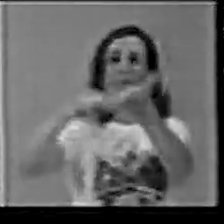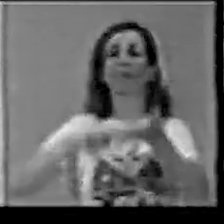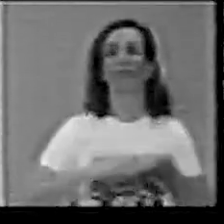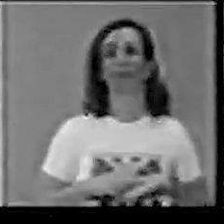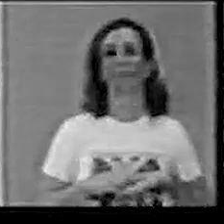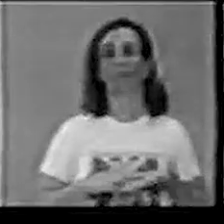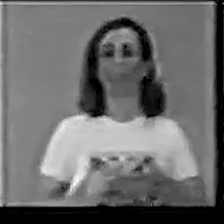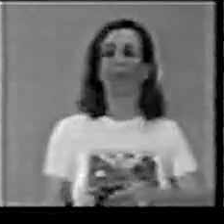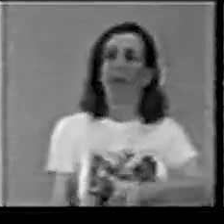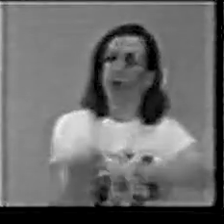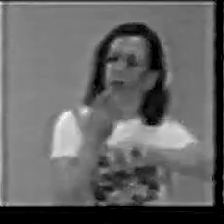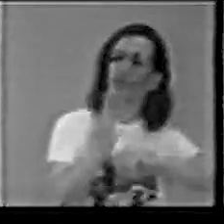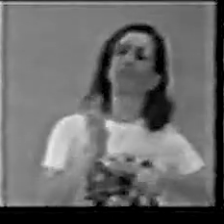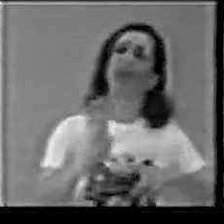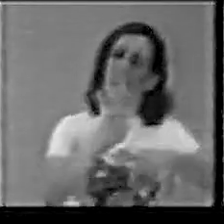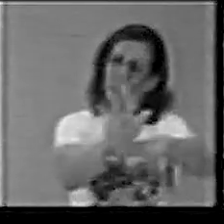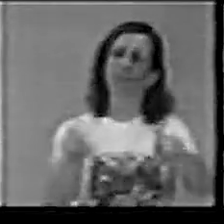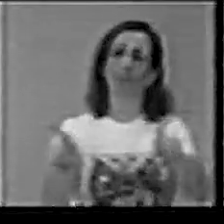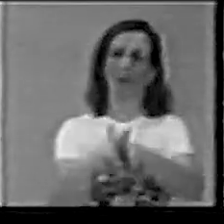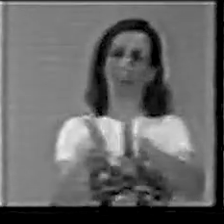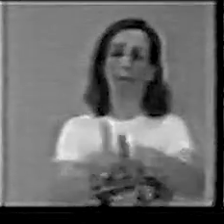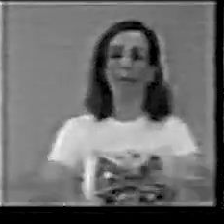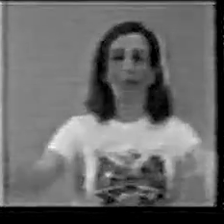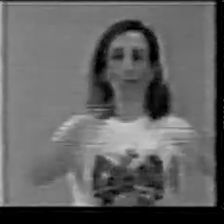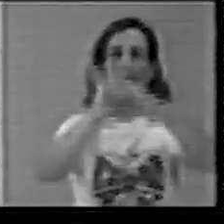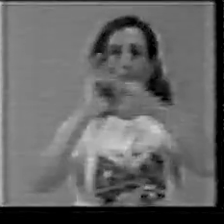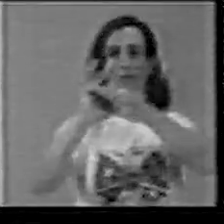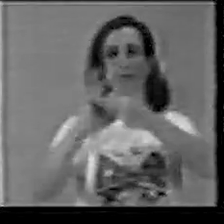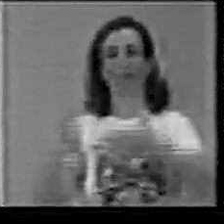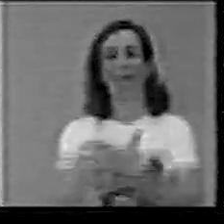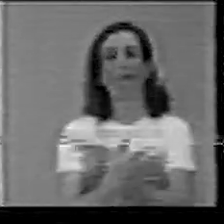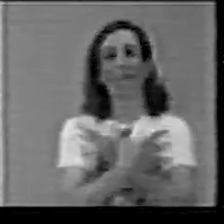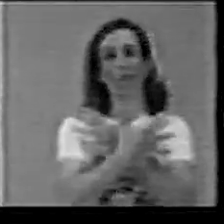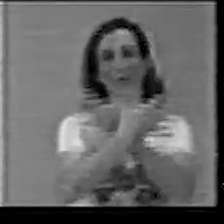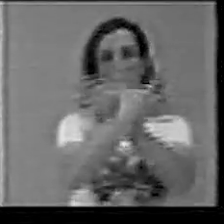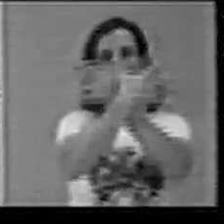www.cnbb.org.br ou escreva para nós. Ajude-nos e ajude a você mesmo.